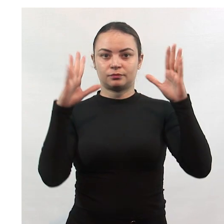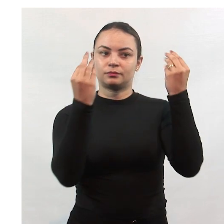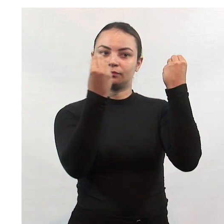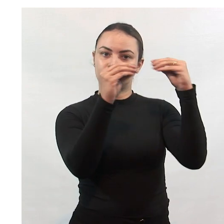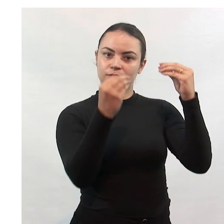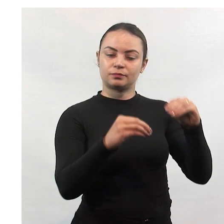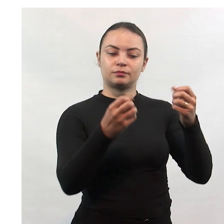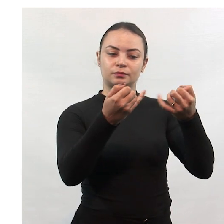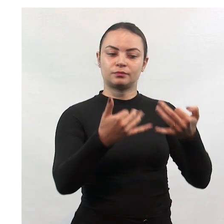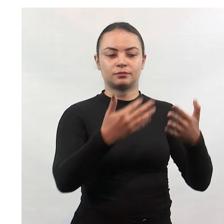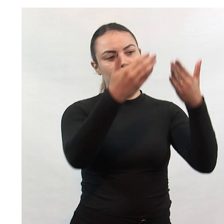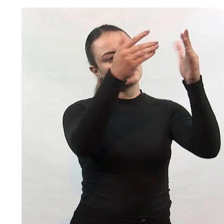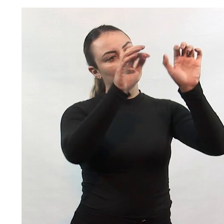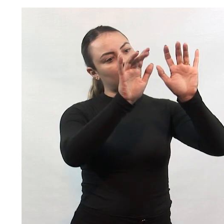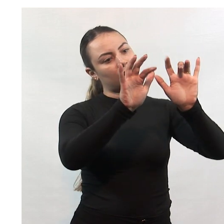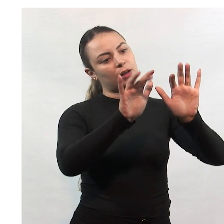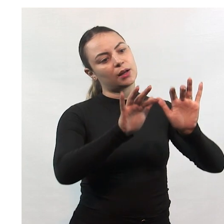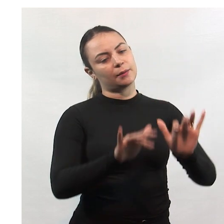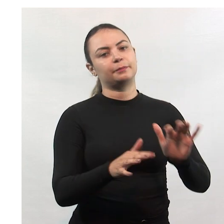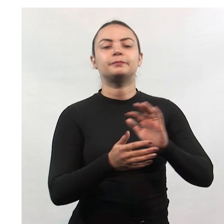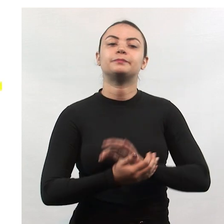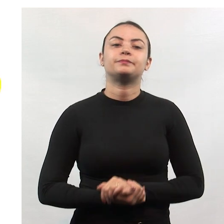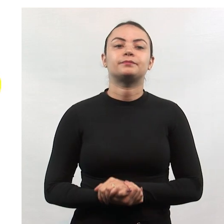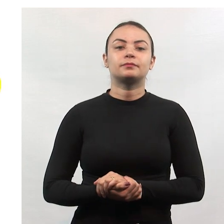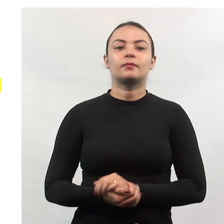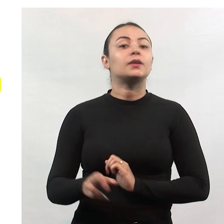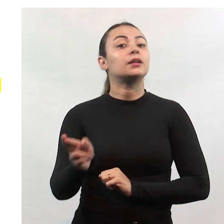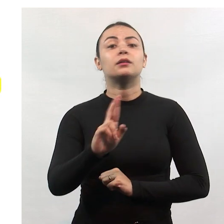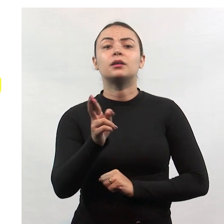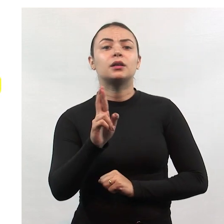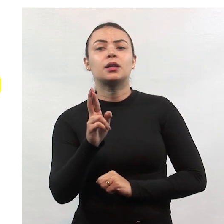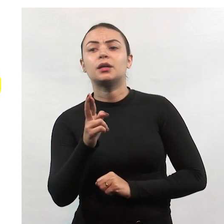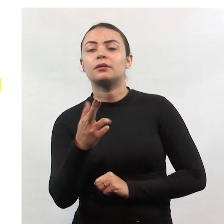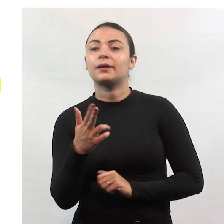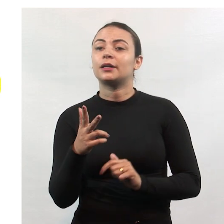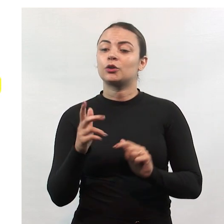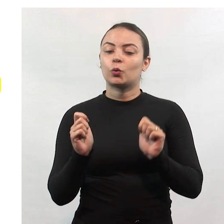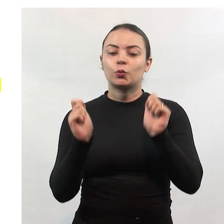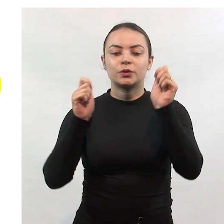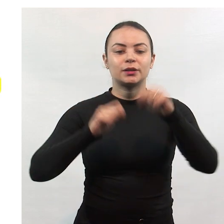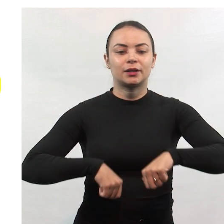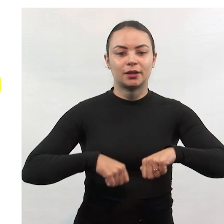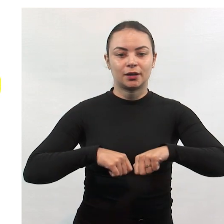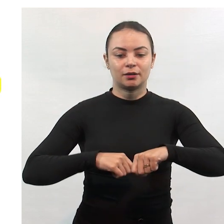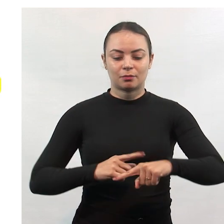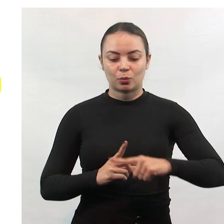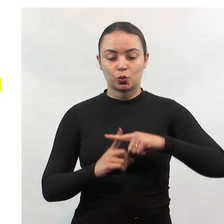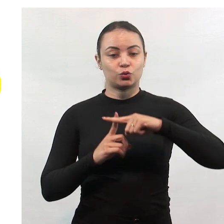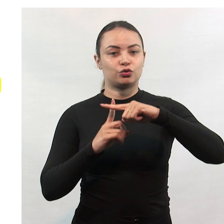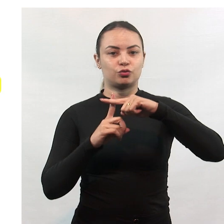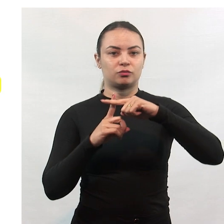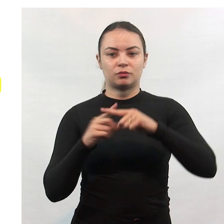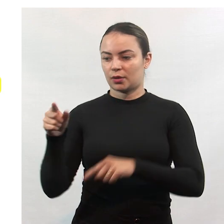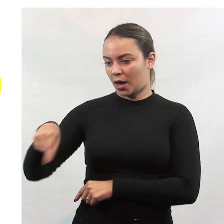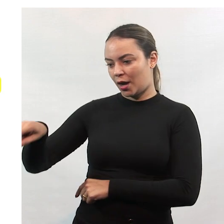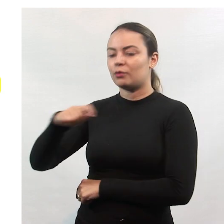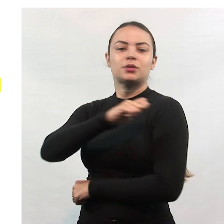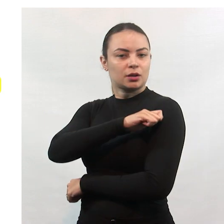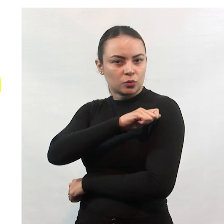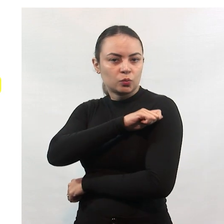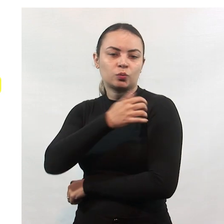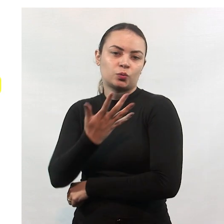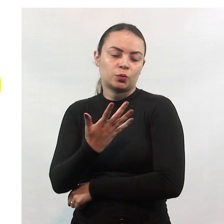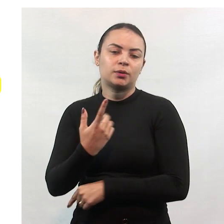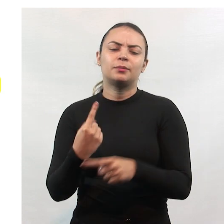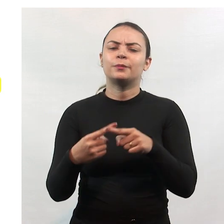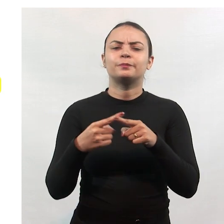acadêmica da pesquisa, né? Qual que é a contribuição para a ciência? O que a pesquisa irá cobrir e o que não irá cobrir,